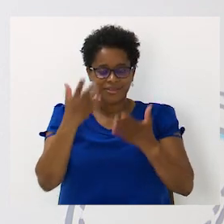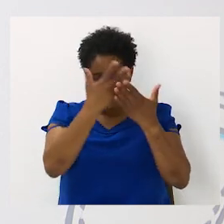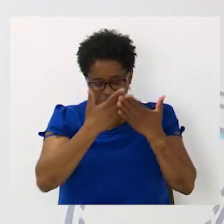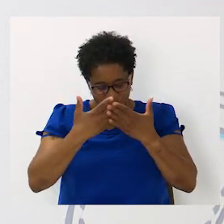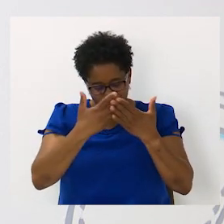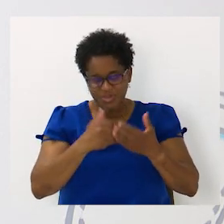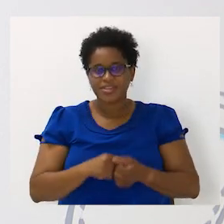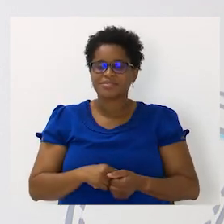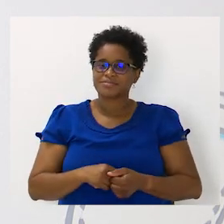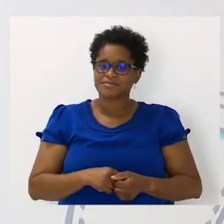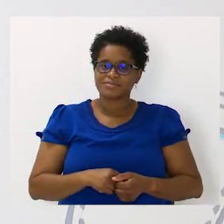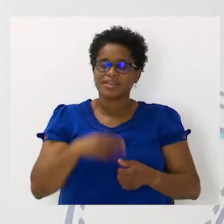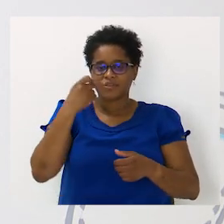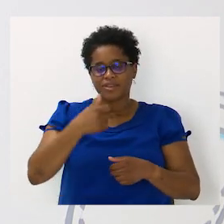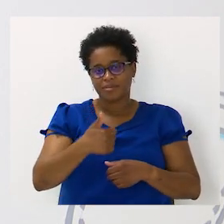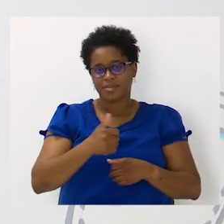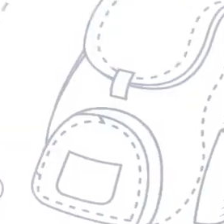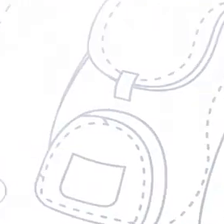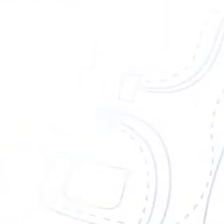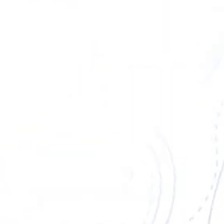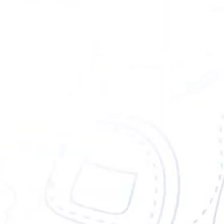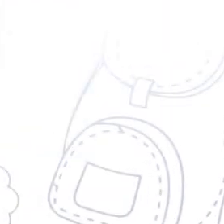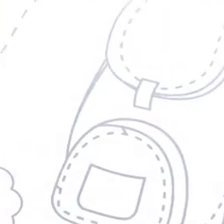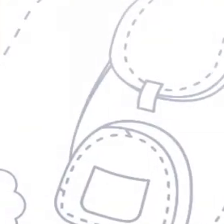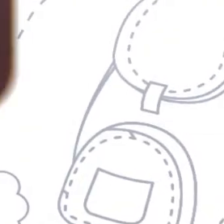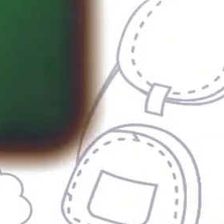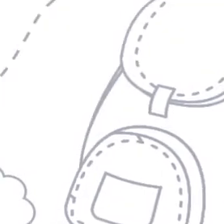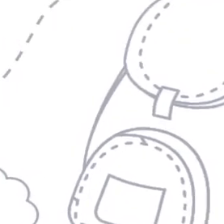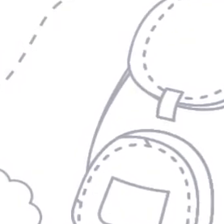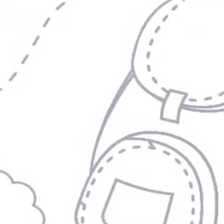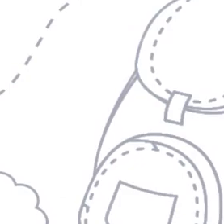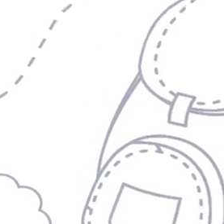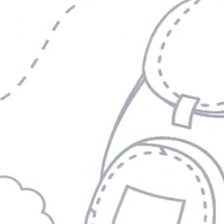lá, estudem e fiquem bem.